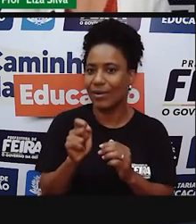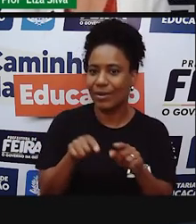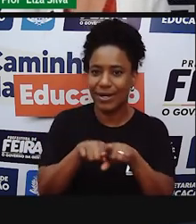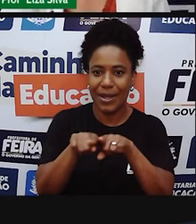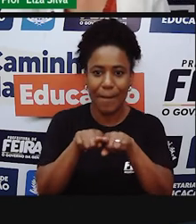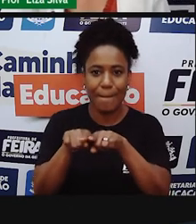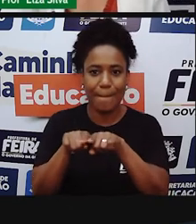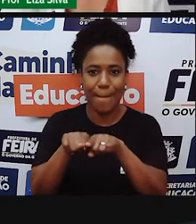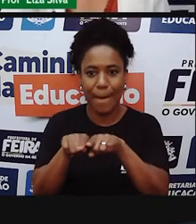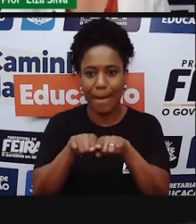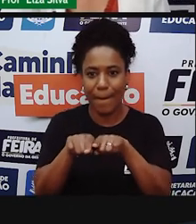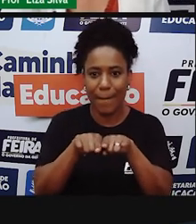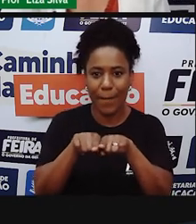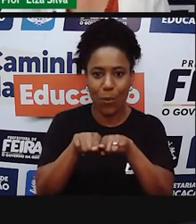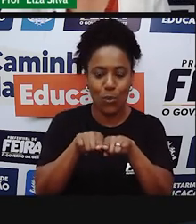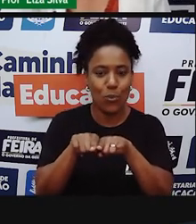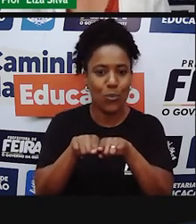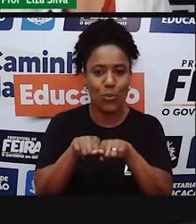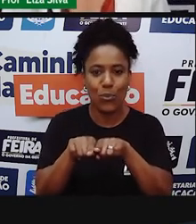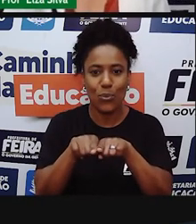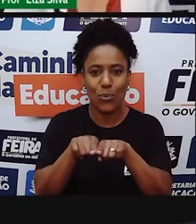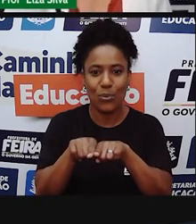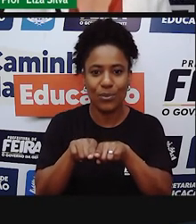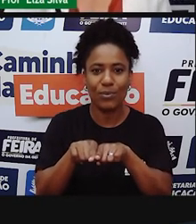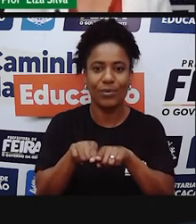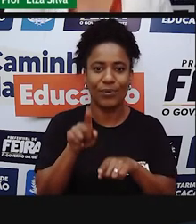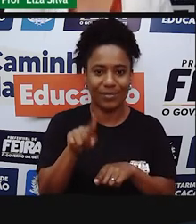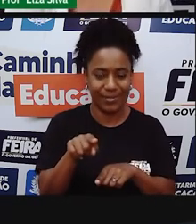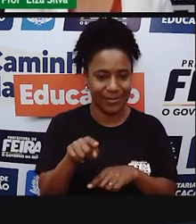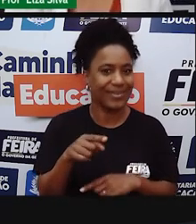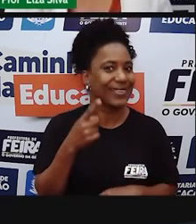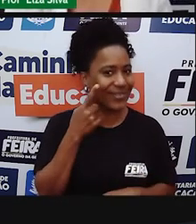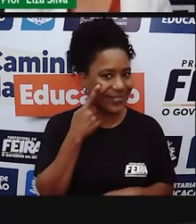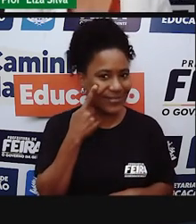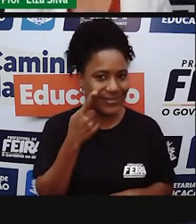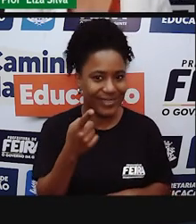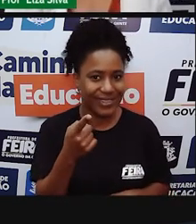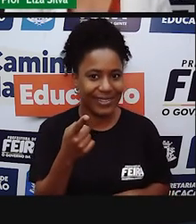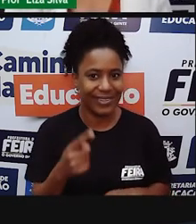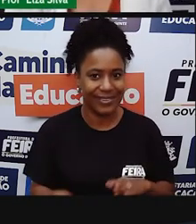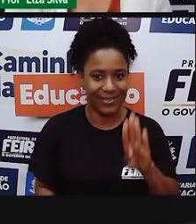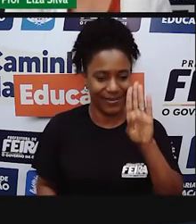a imagem que está relacionada a irmãos? Letter B.